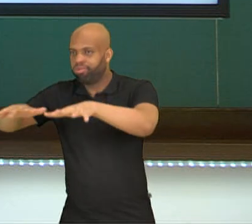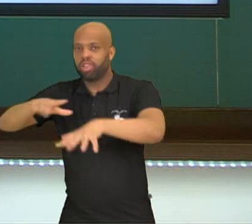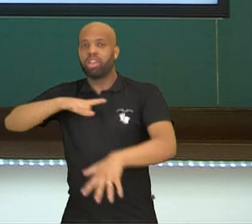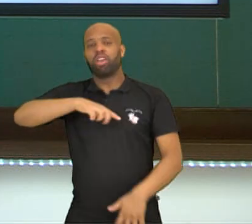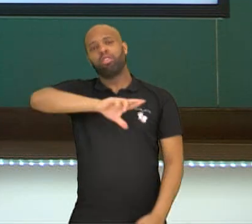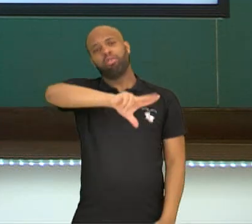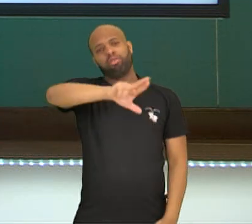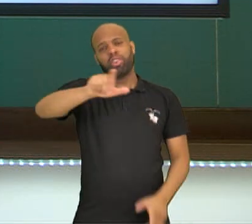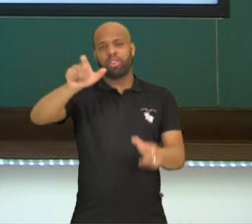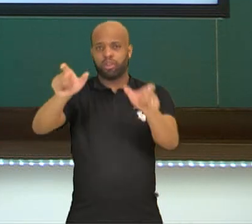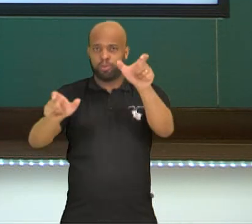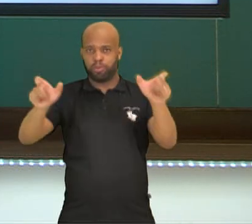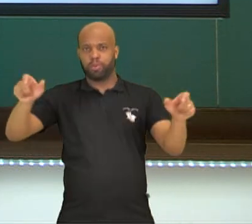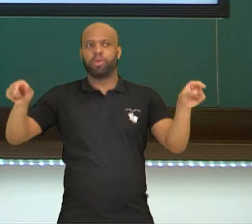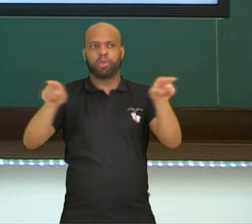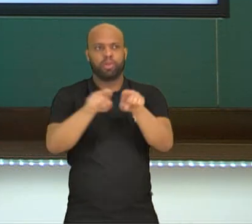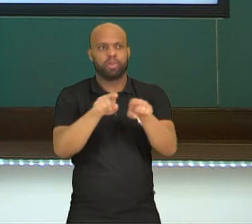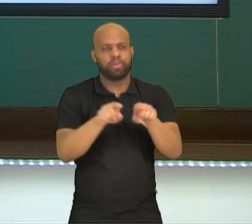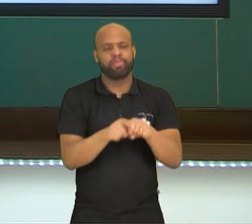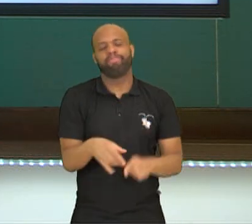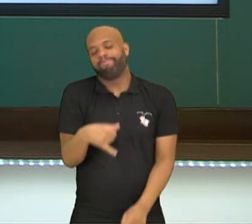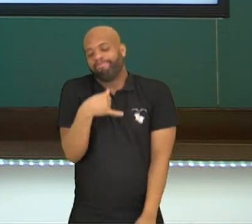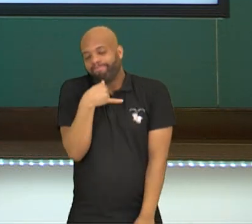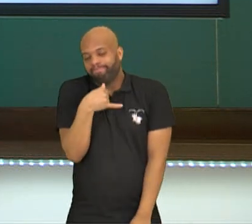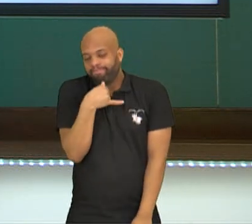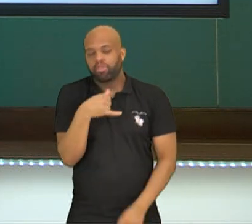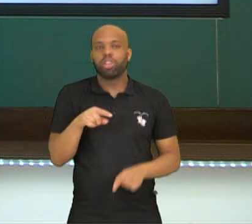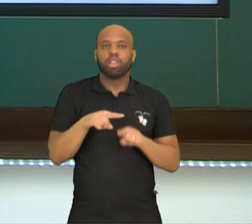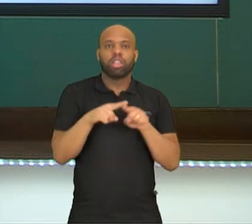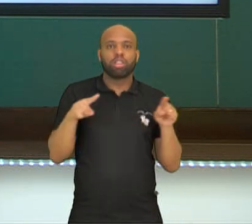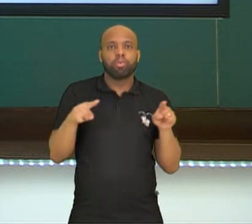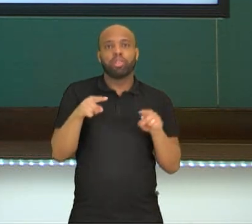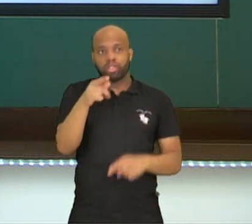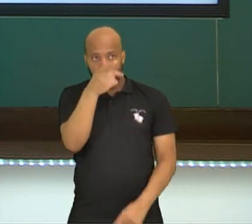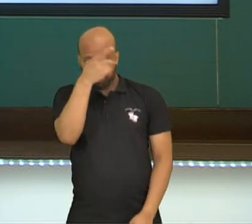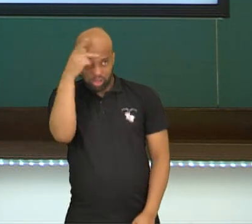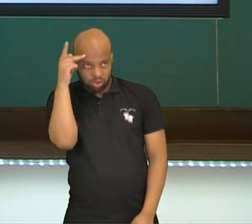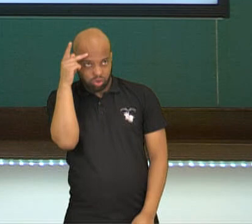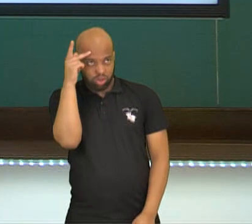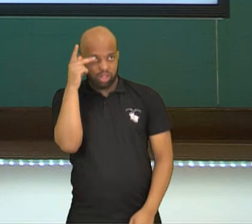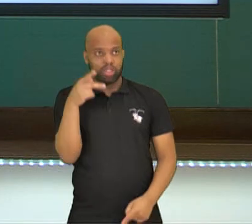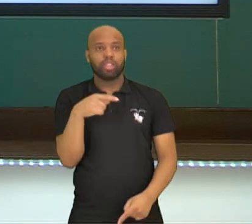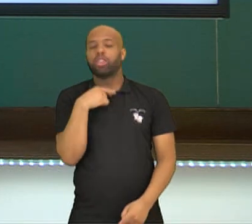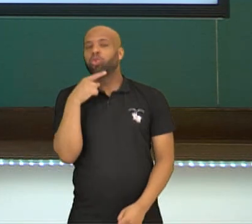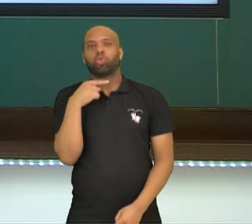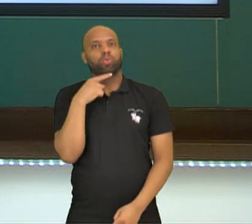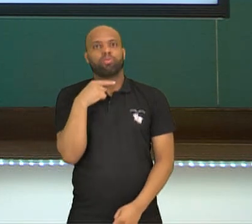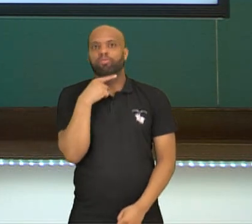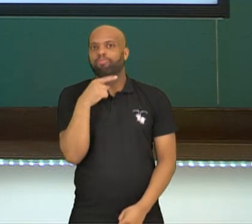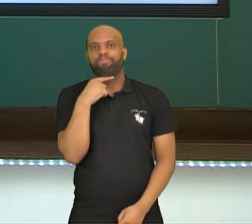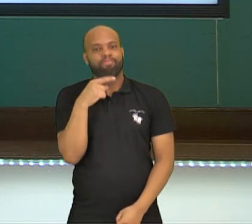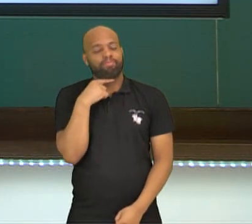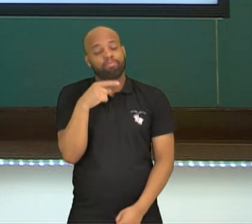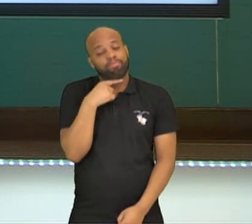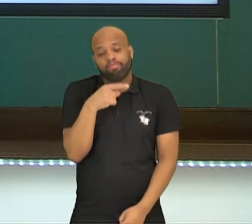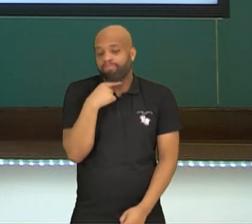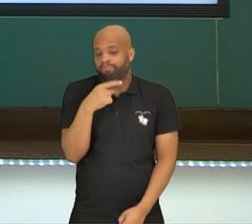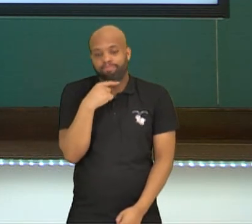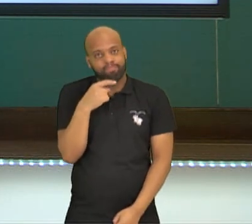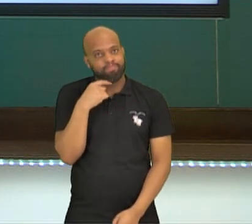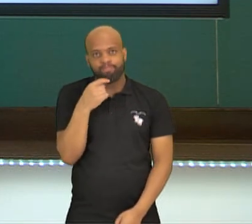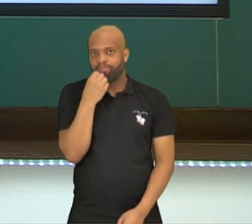a outras pessoas. E, infelizmente, há pessoas que não conseguem ter uma boa